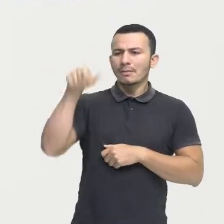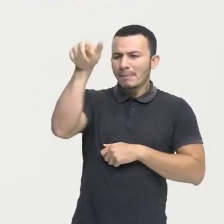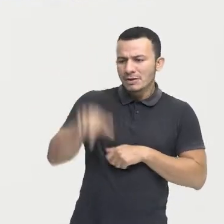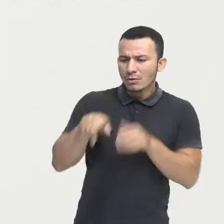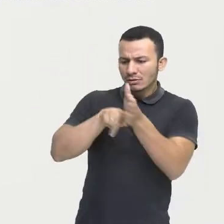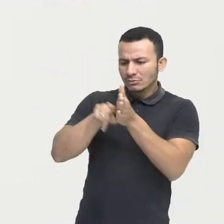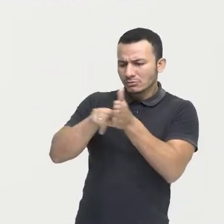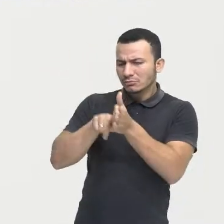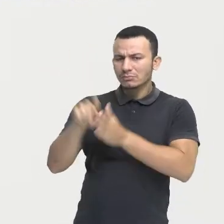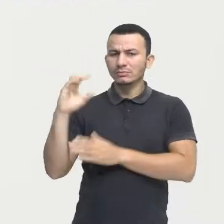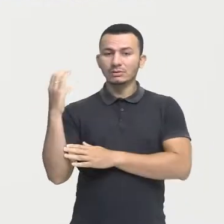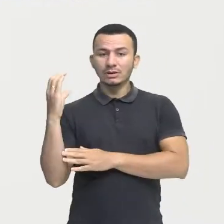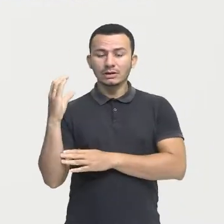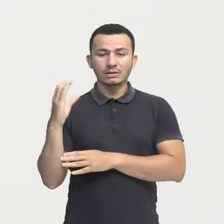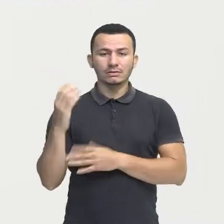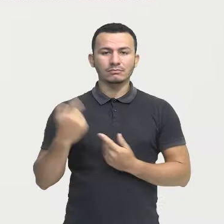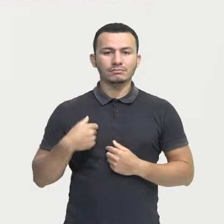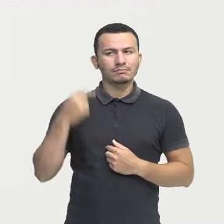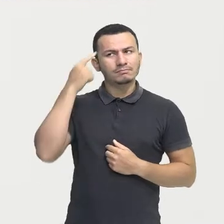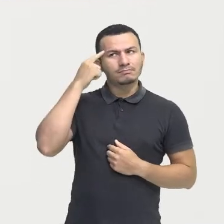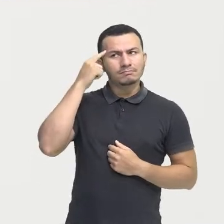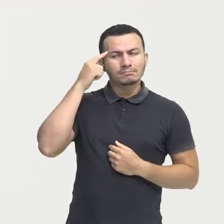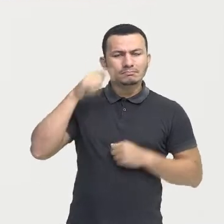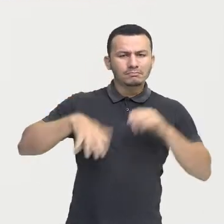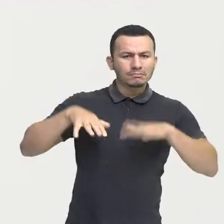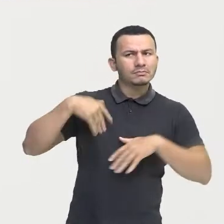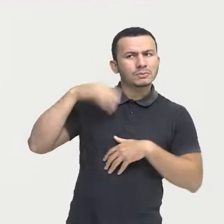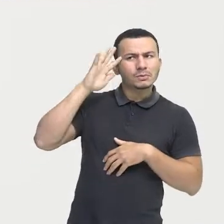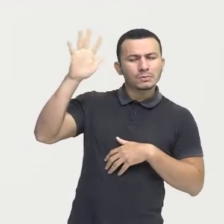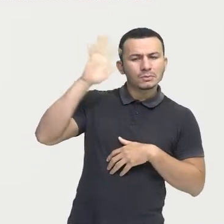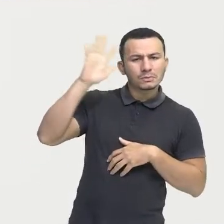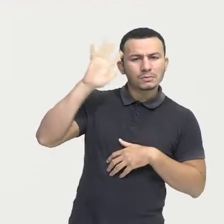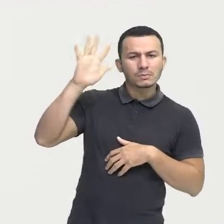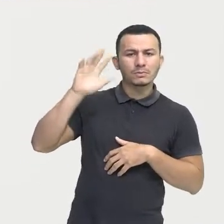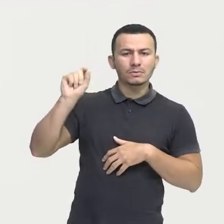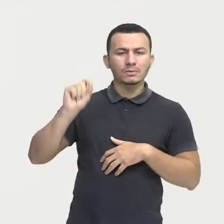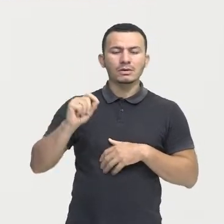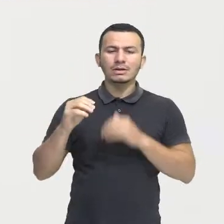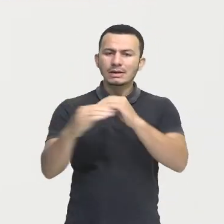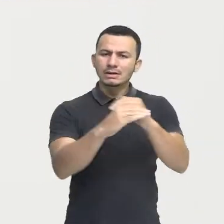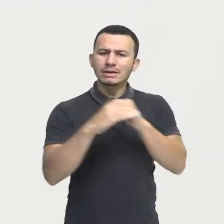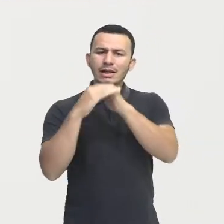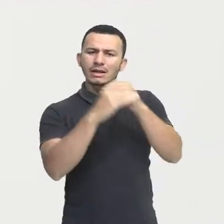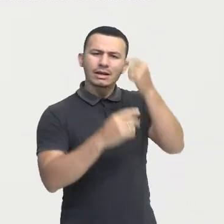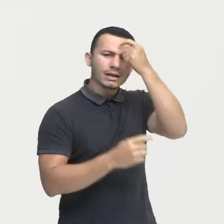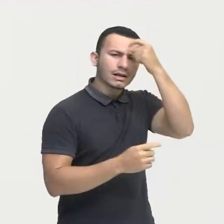cientista. É o imaginário popular, o senso comum.